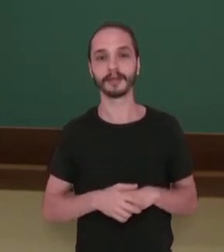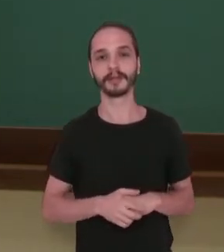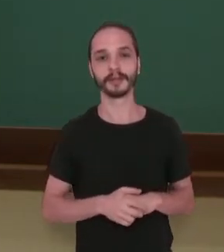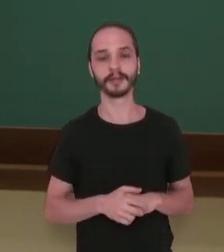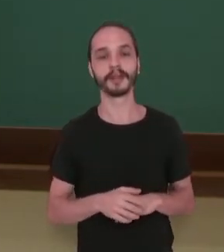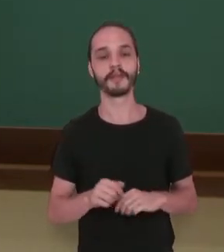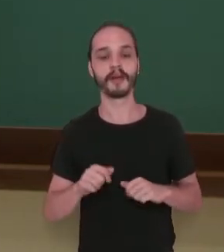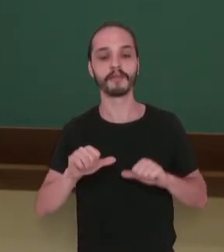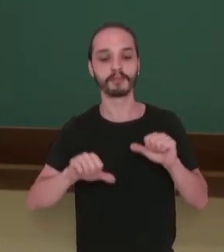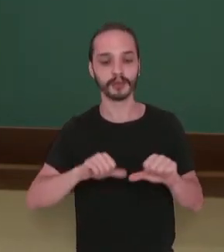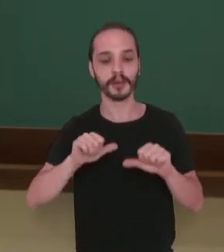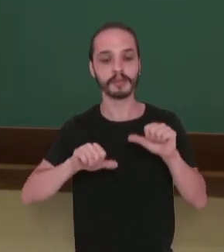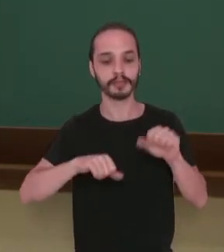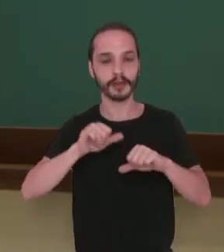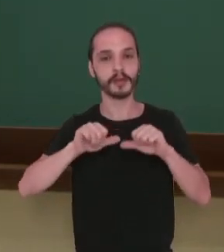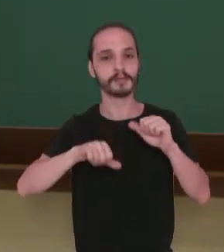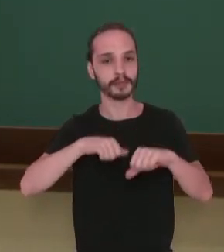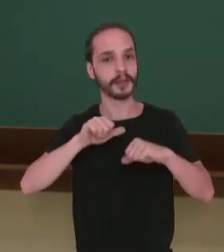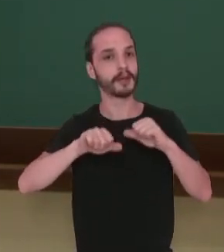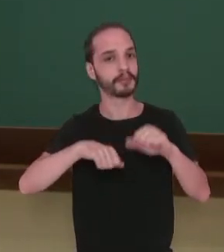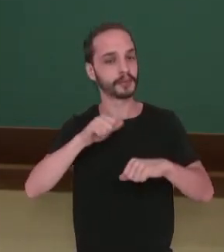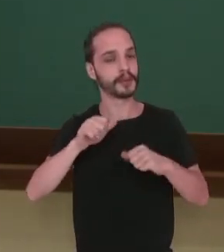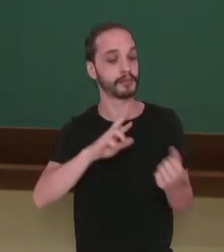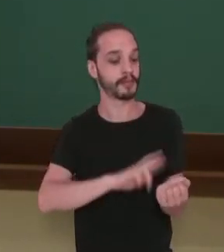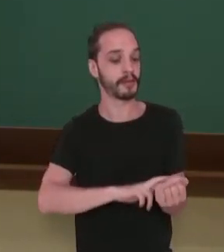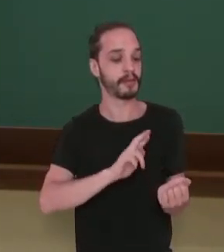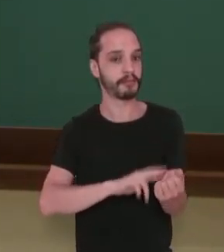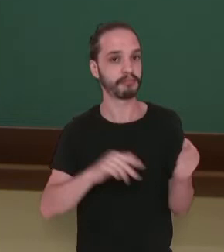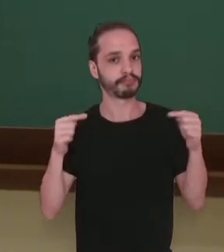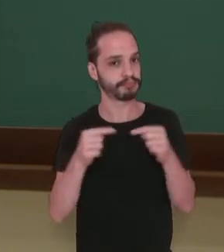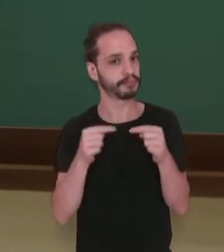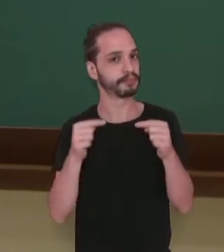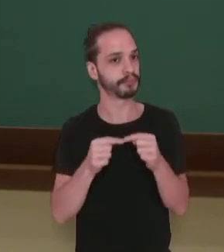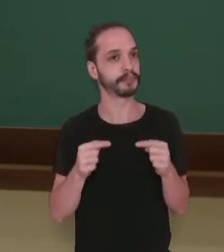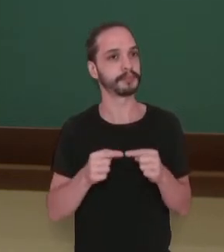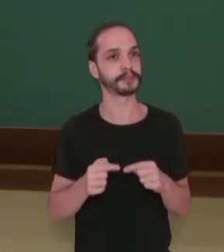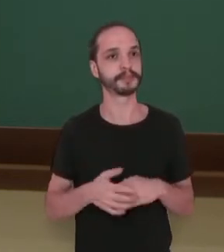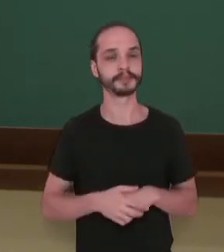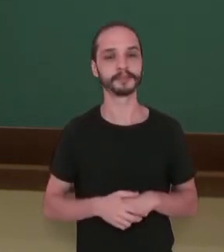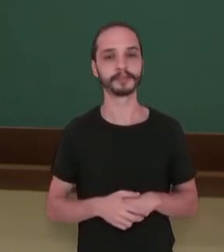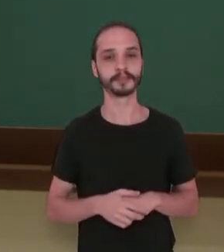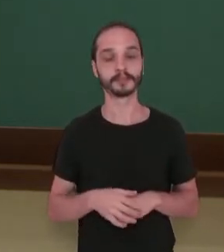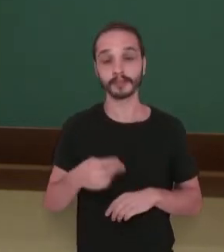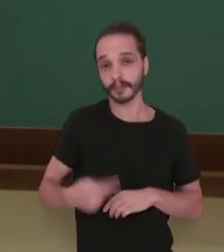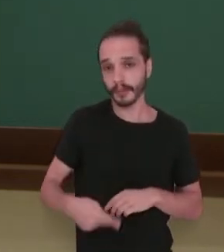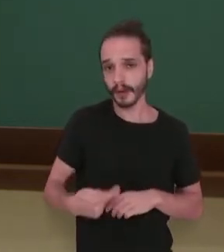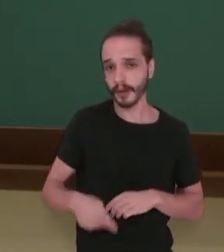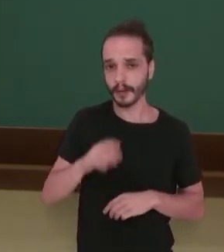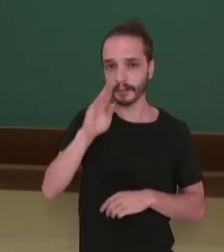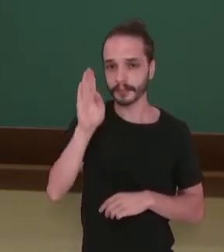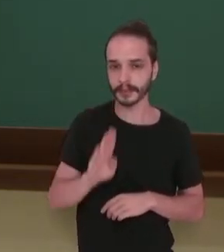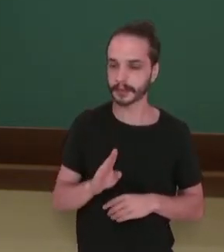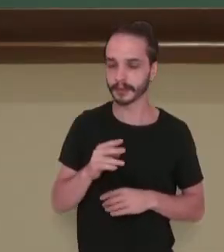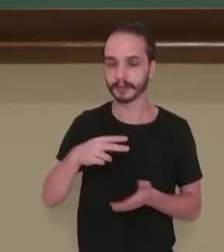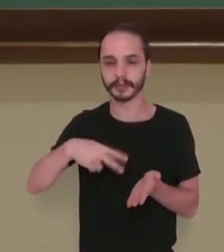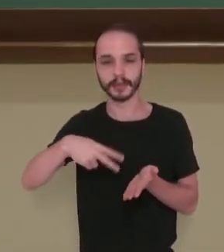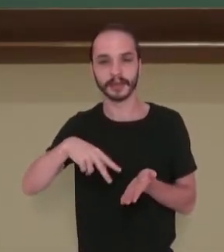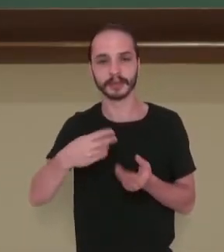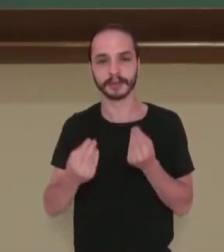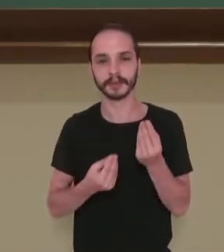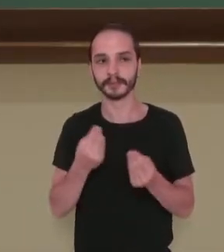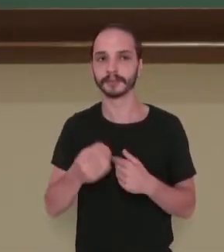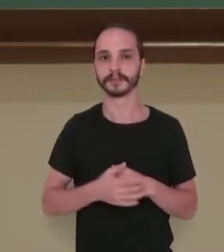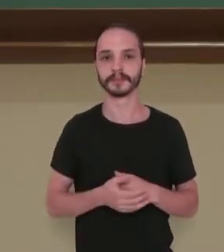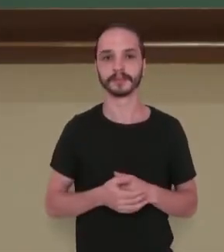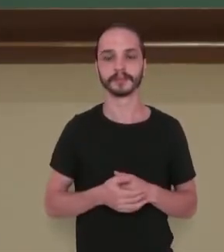mudando esses movimentos de acordo com o ritmo musical. A dança no Brasil. Então, a dança no Brasil, a